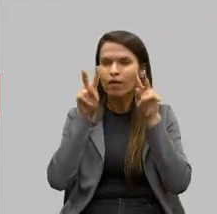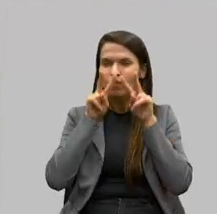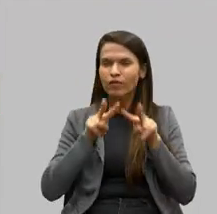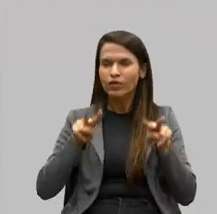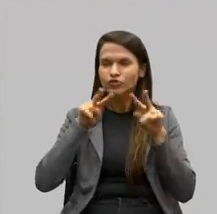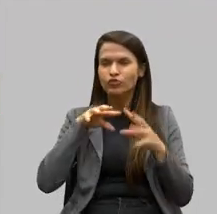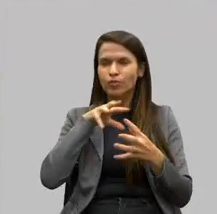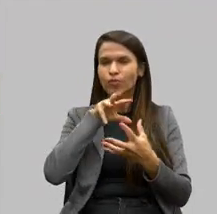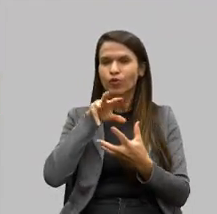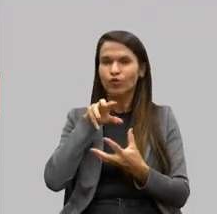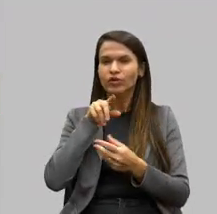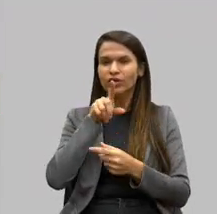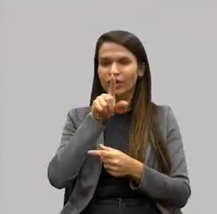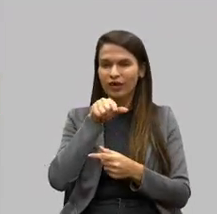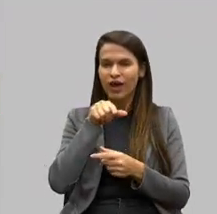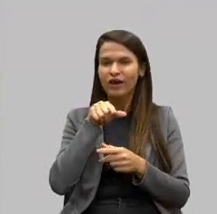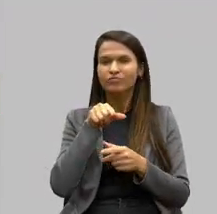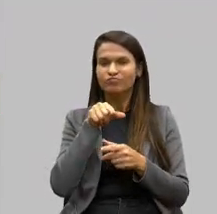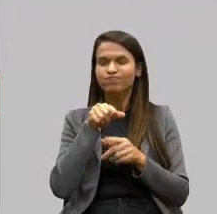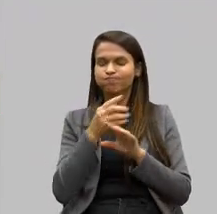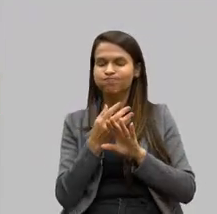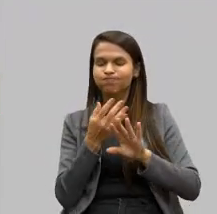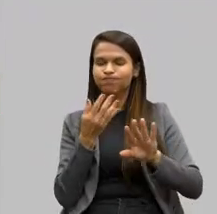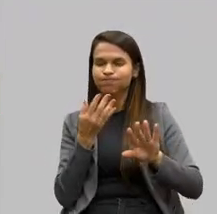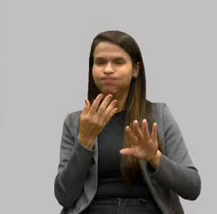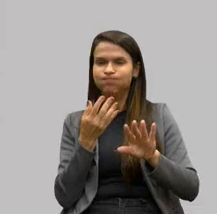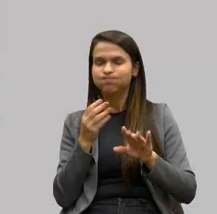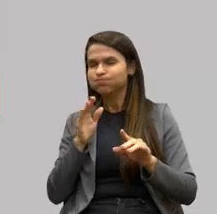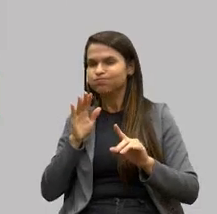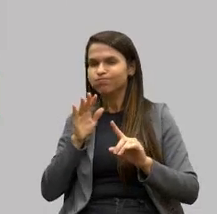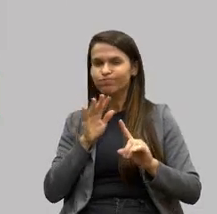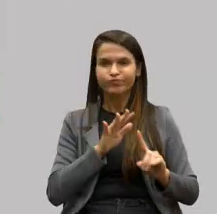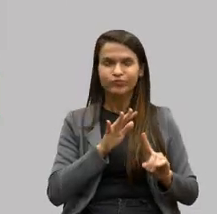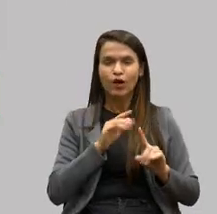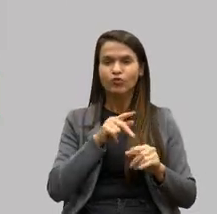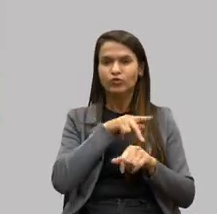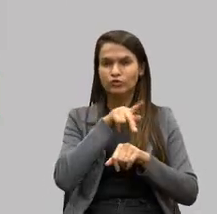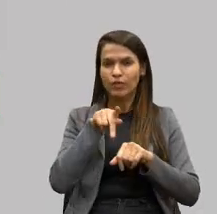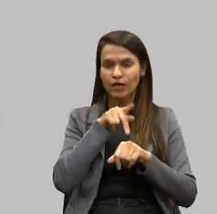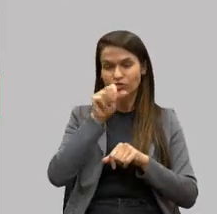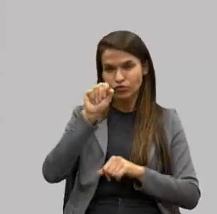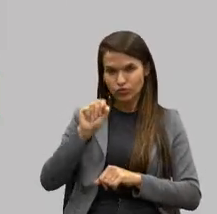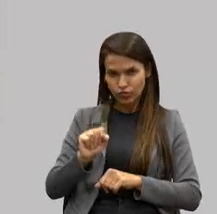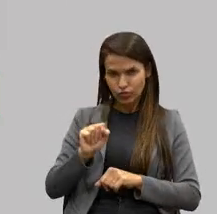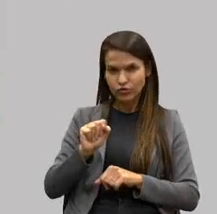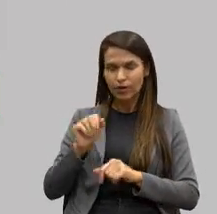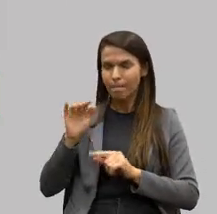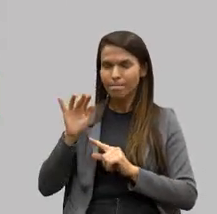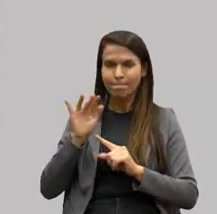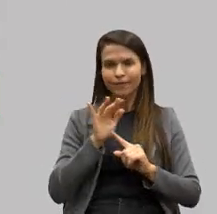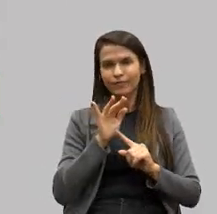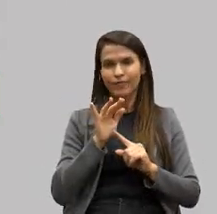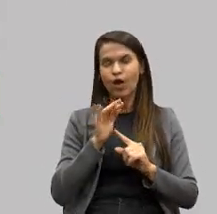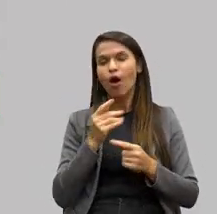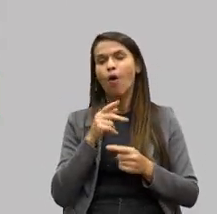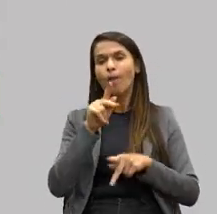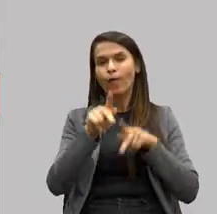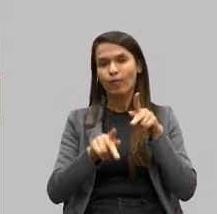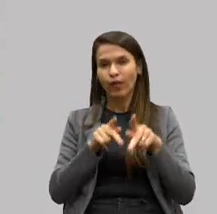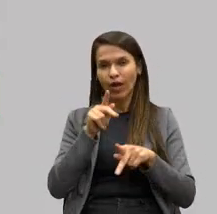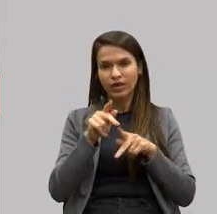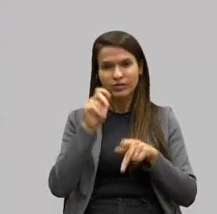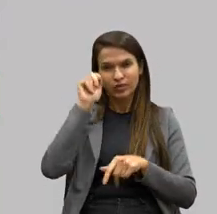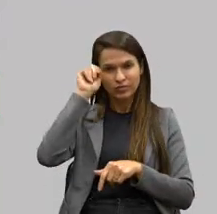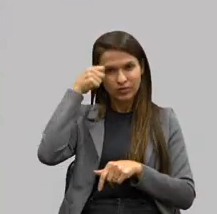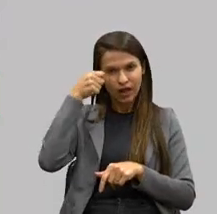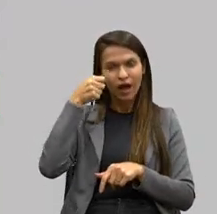que é colonial e que é opressora aos países do sul, que é opressora à população negra, às